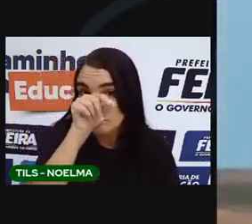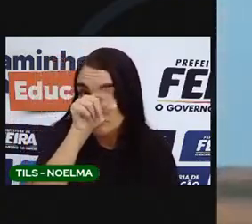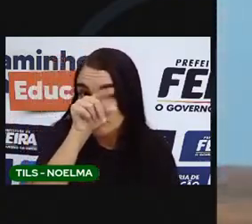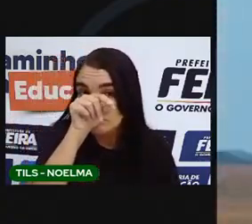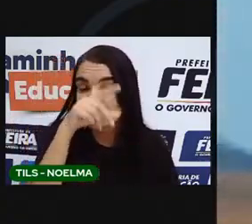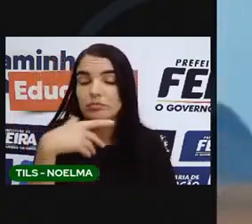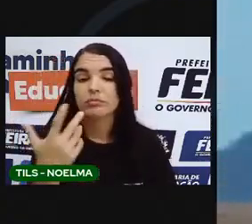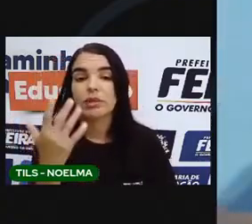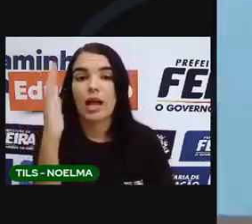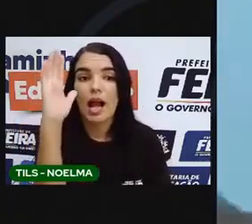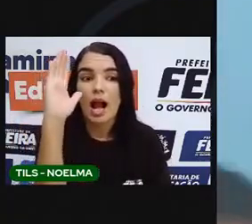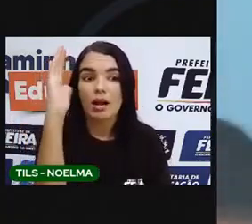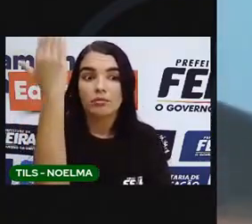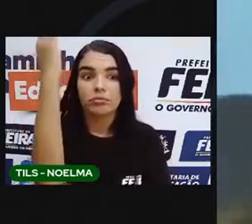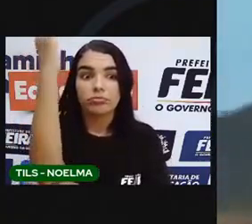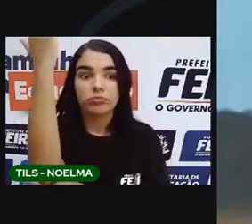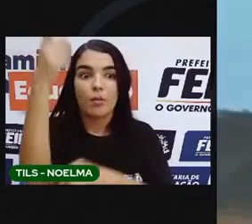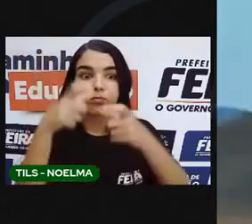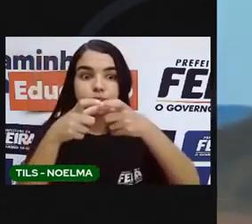as cascas bem grossas.